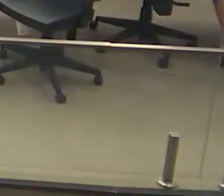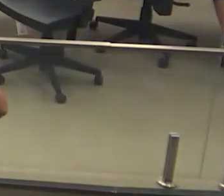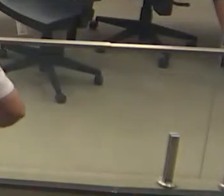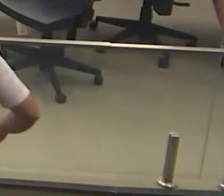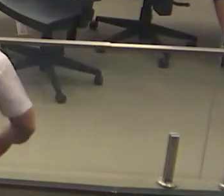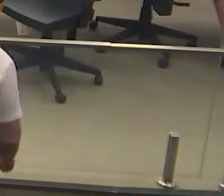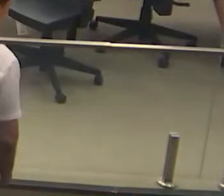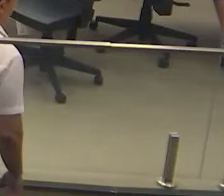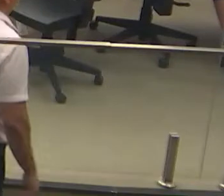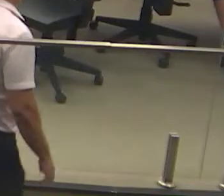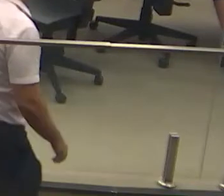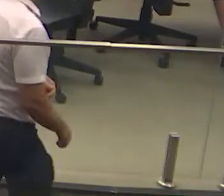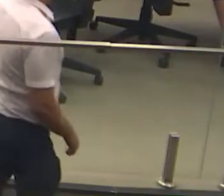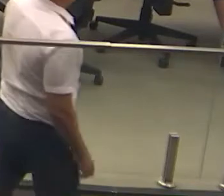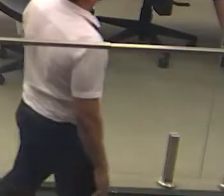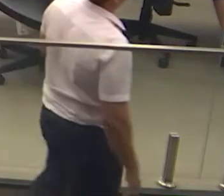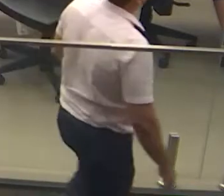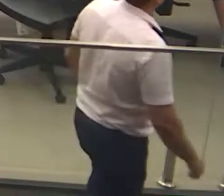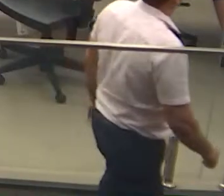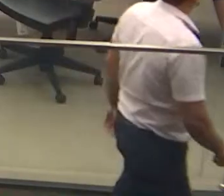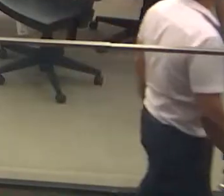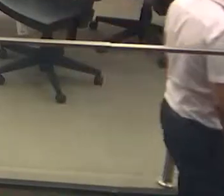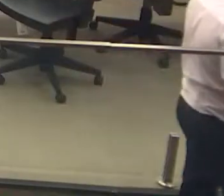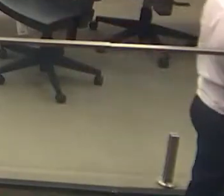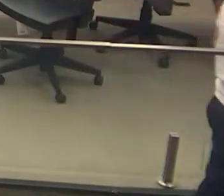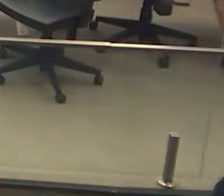Vamos falar aqui. Acho que eles querem...